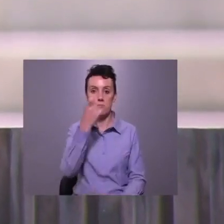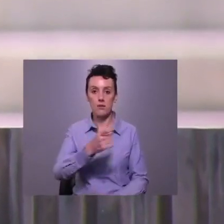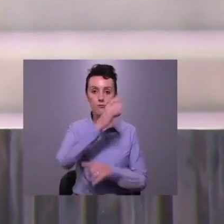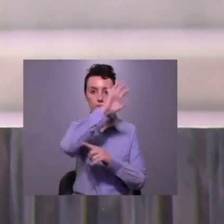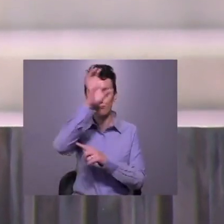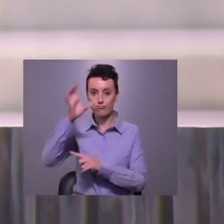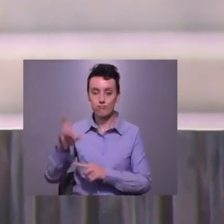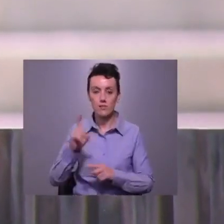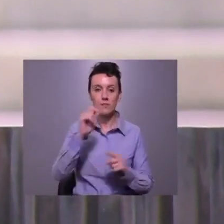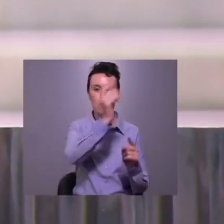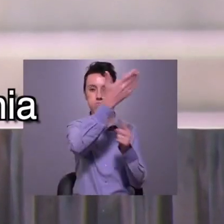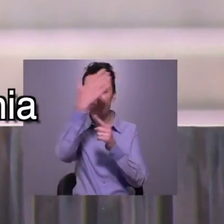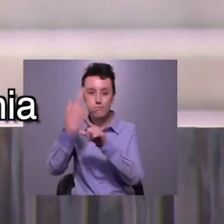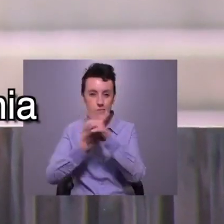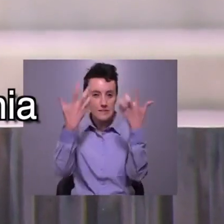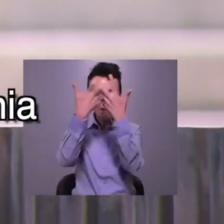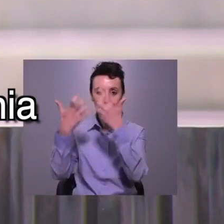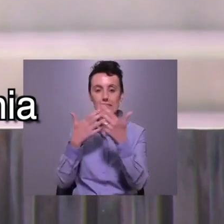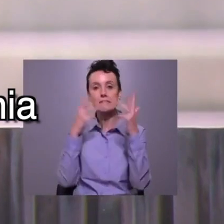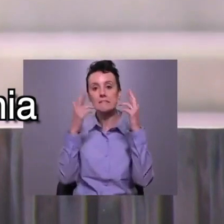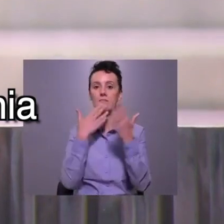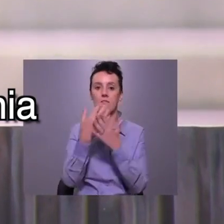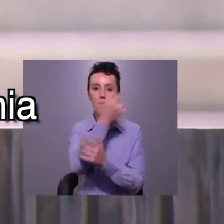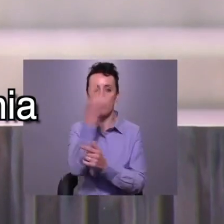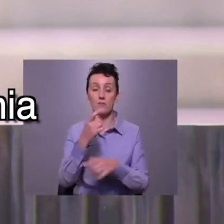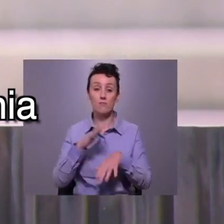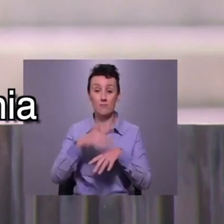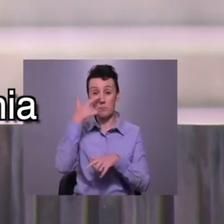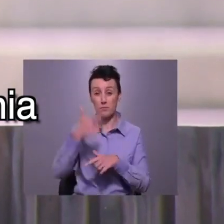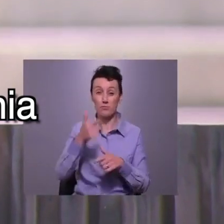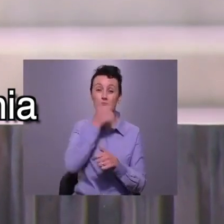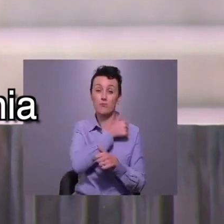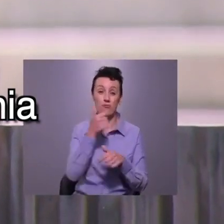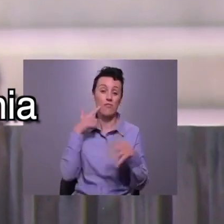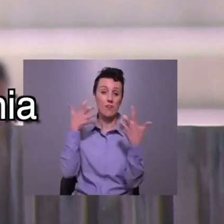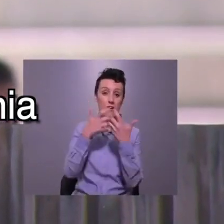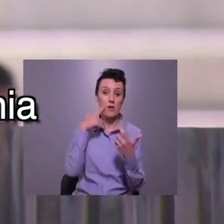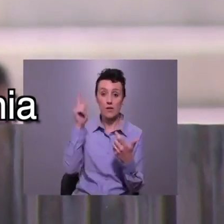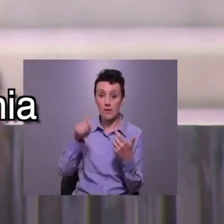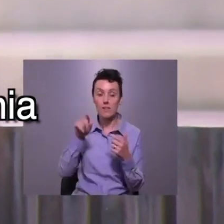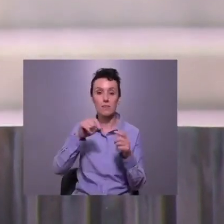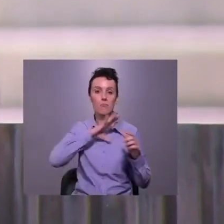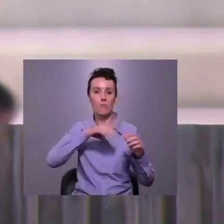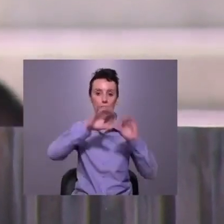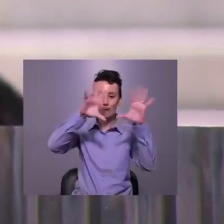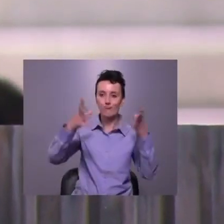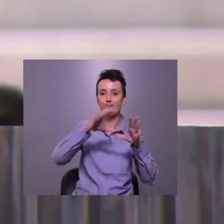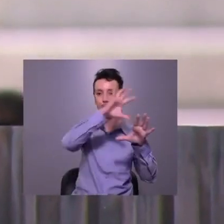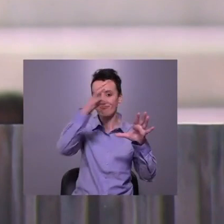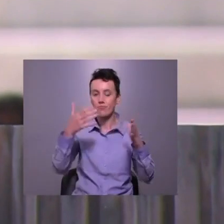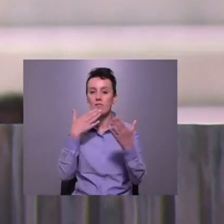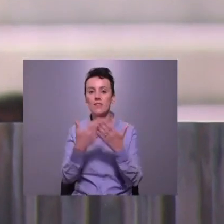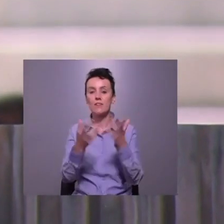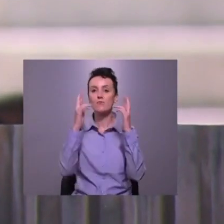nazione in guerra, per le vittime dei conflitti, in Ucraina e in tutte le parti del mondo, perché